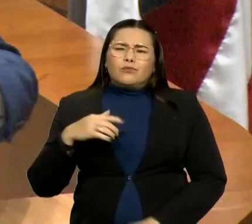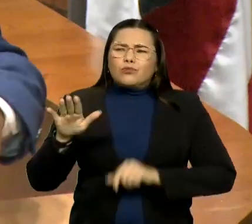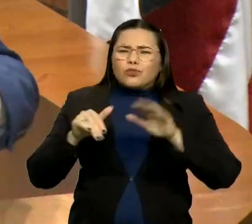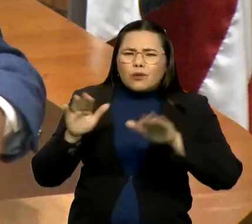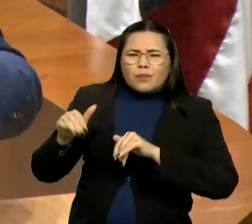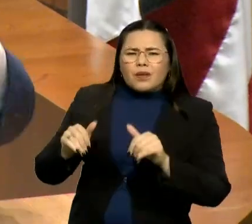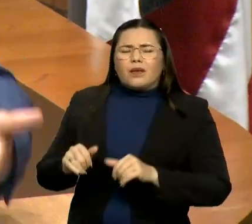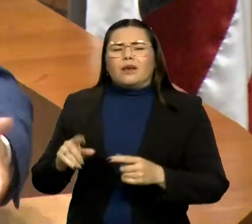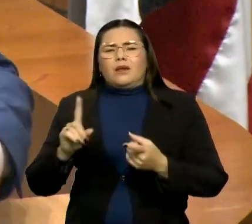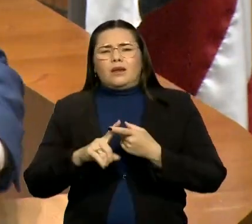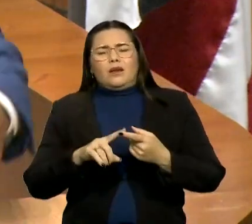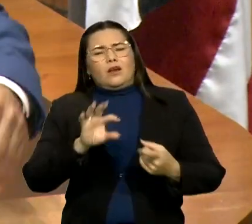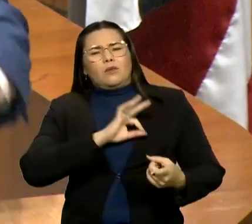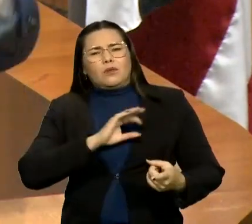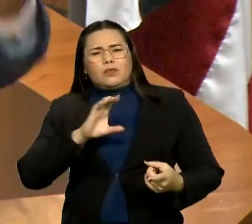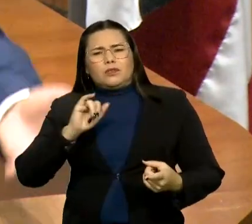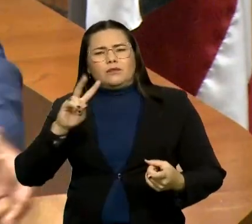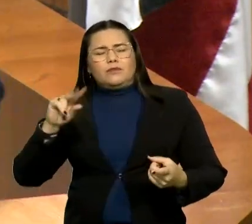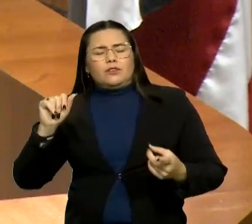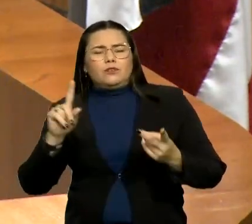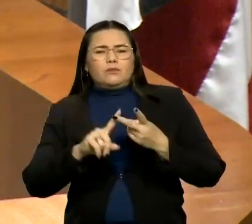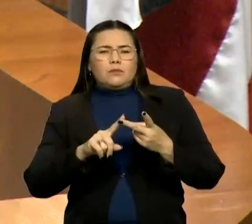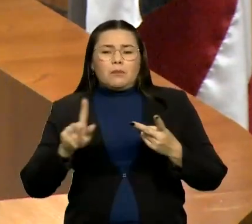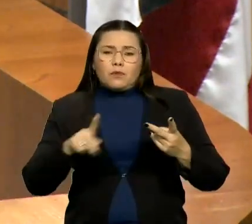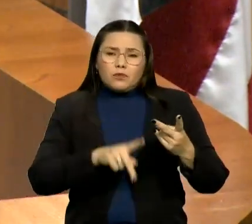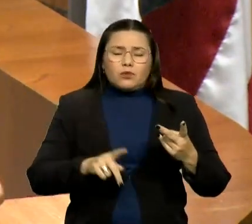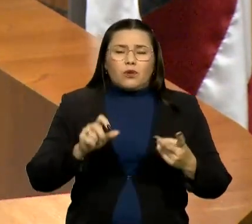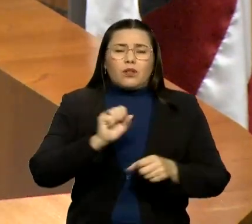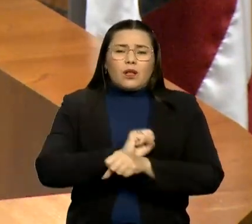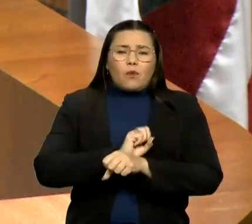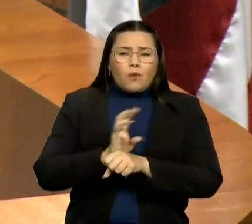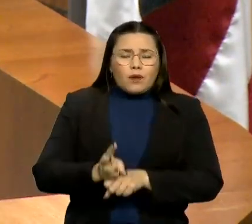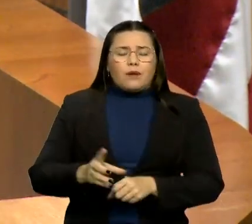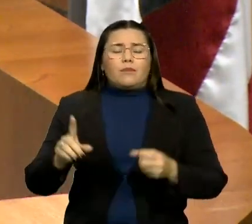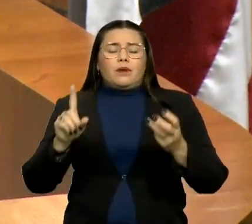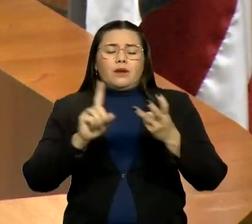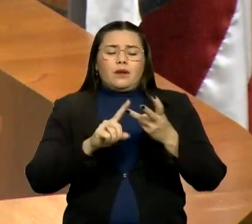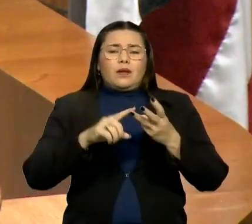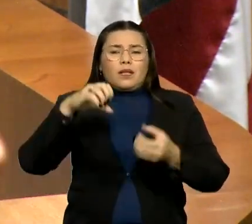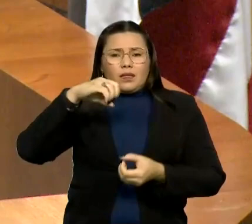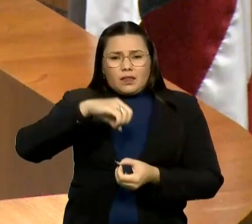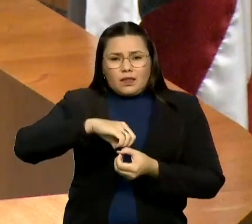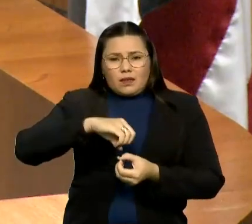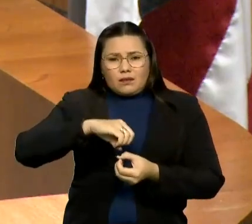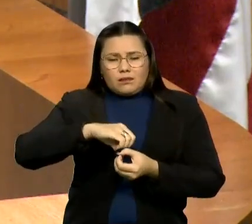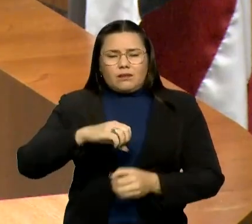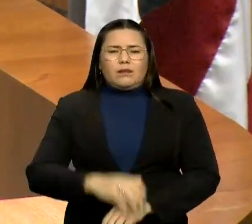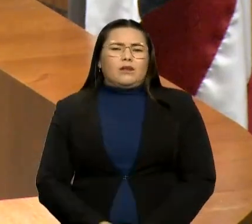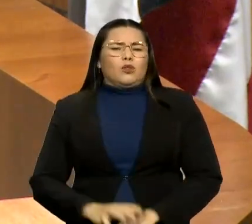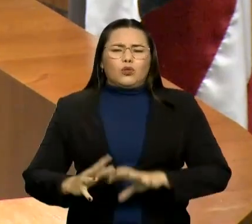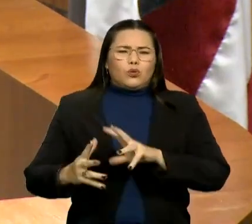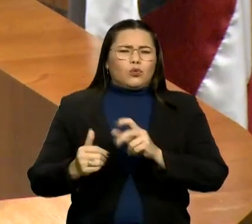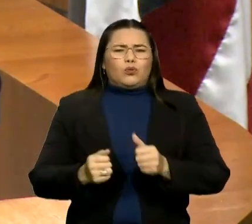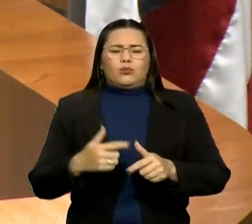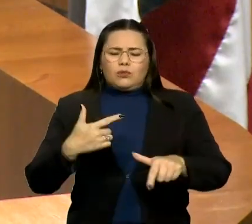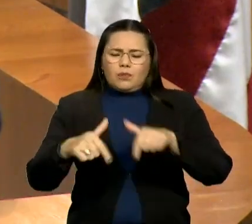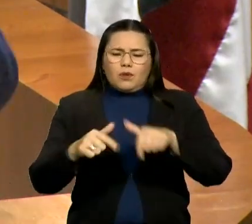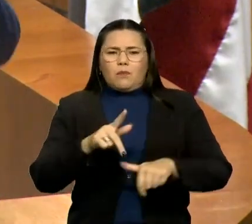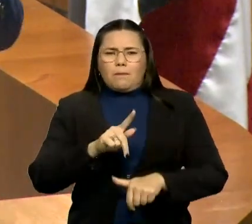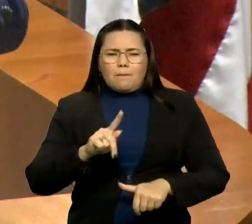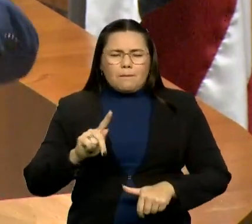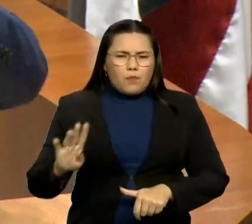policiais civis, com delegados, DETRAN, uma atuação permanente em defesa dos servidores e